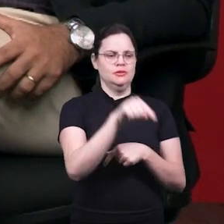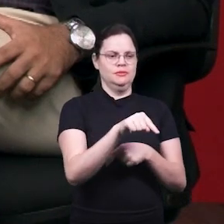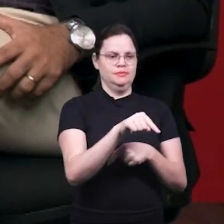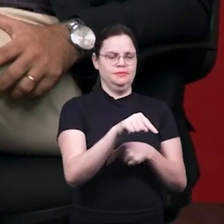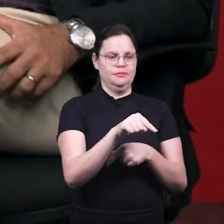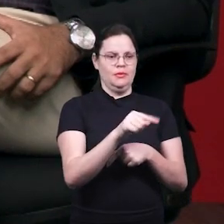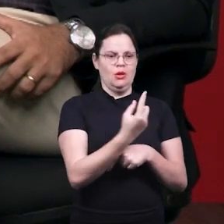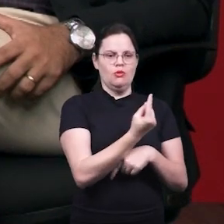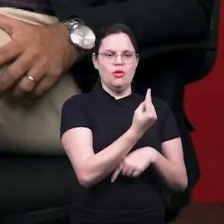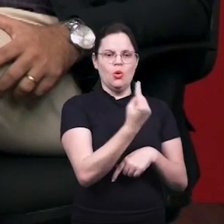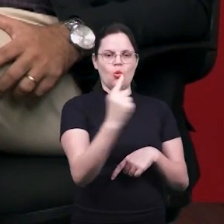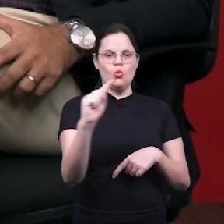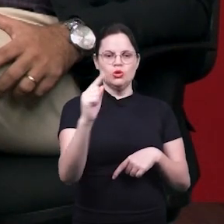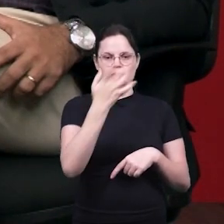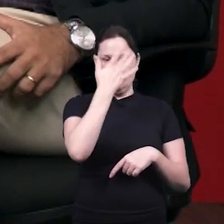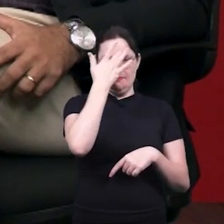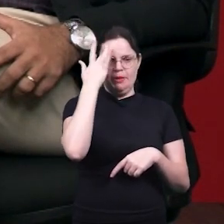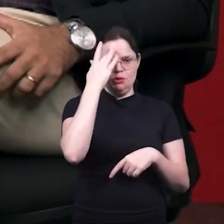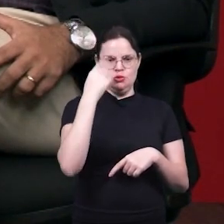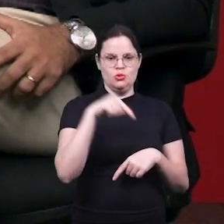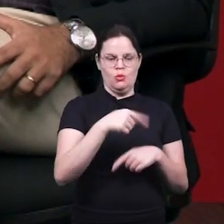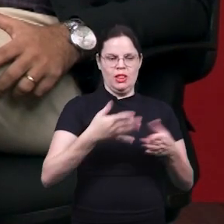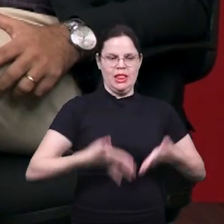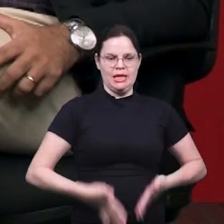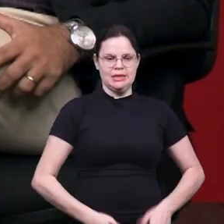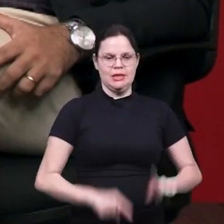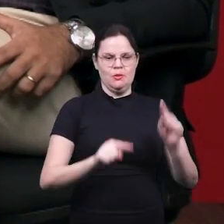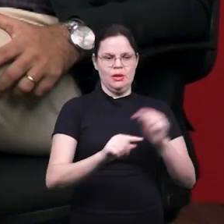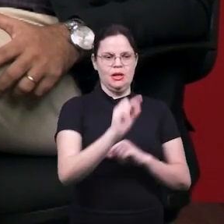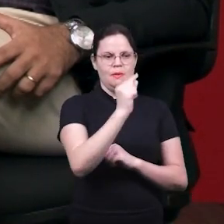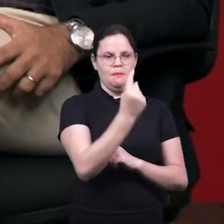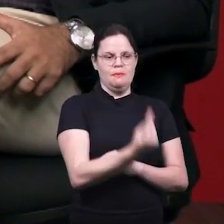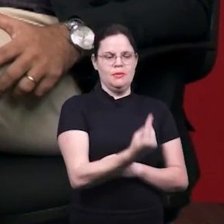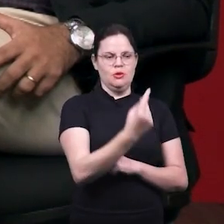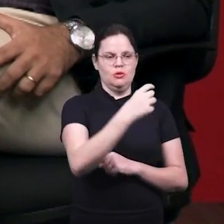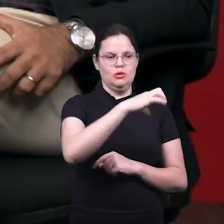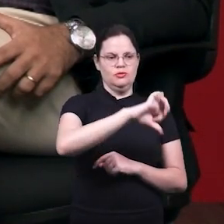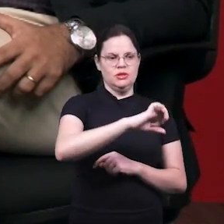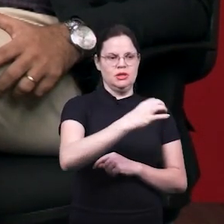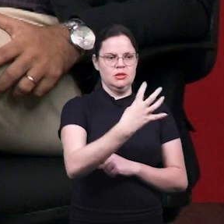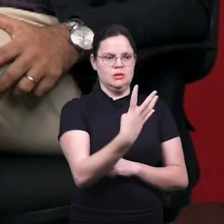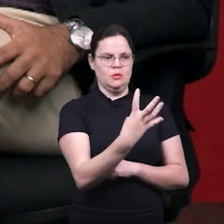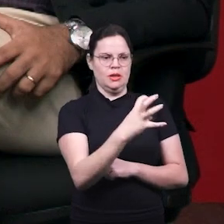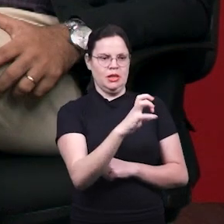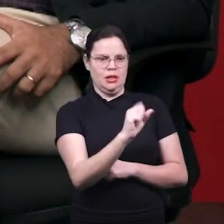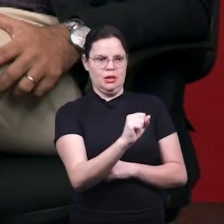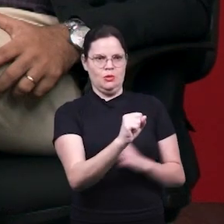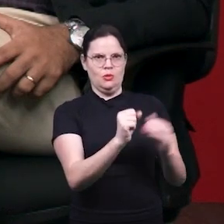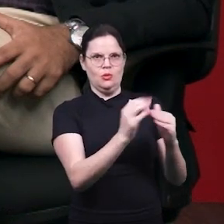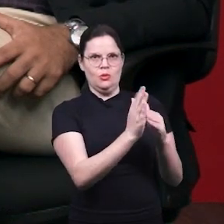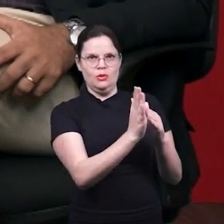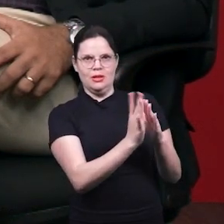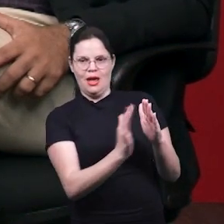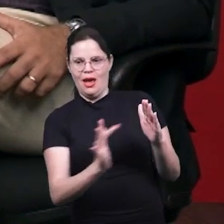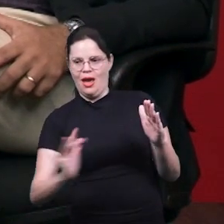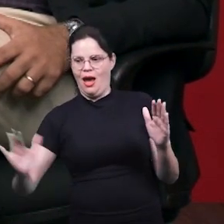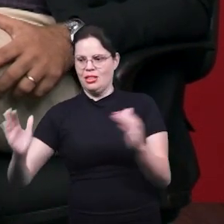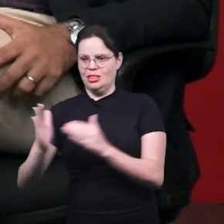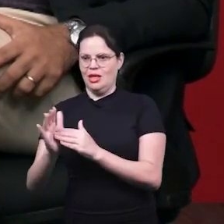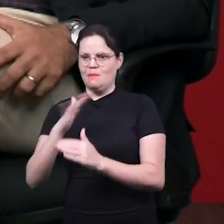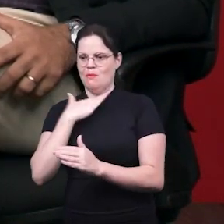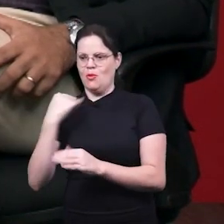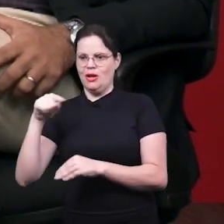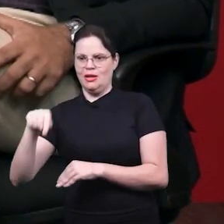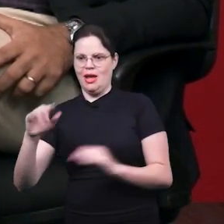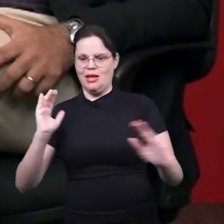em 1948, até passar esse último que nasceu em 48, será que é essa geração que o senhor fala? Aí tem